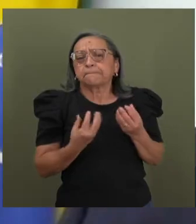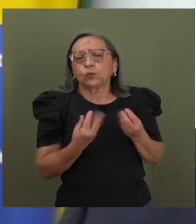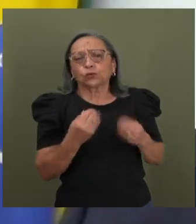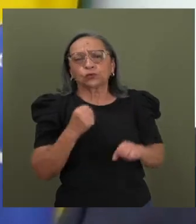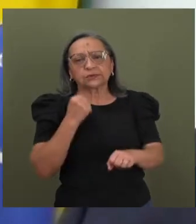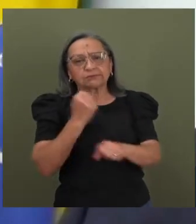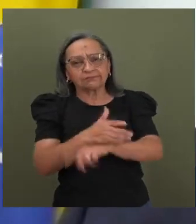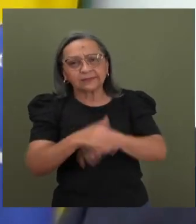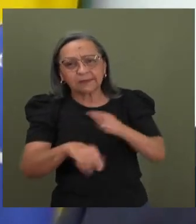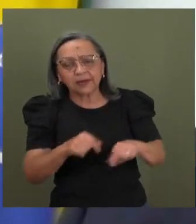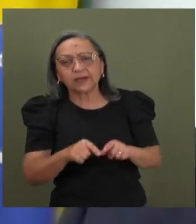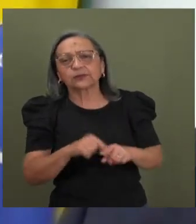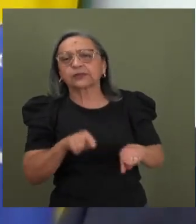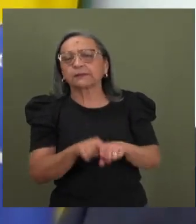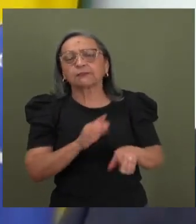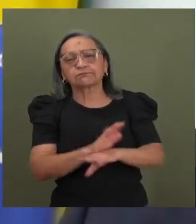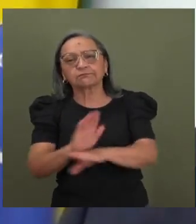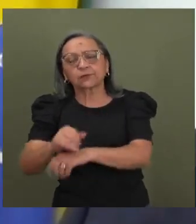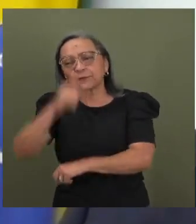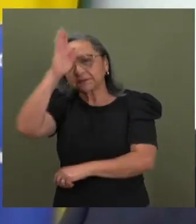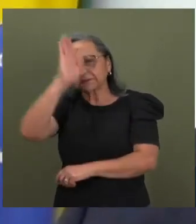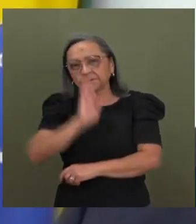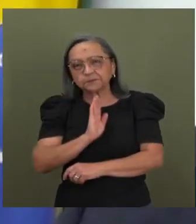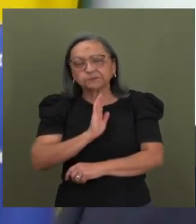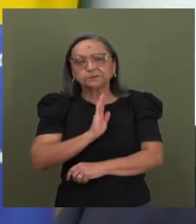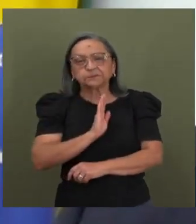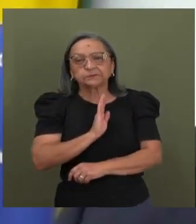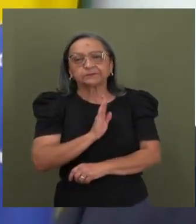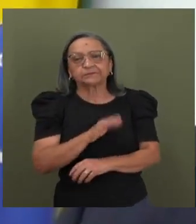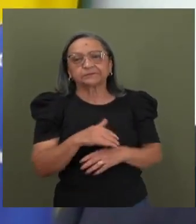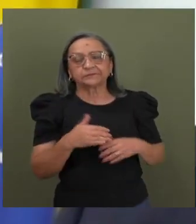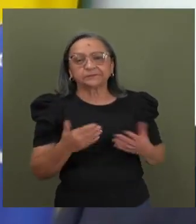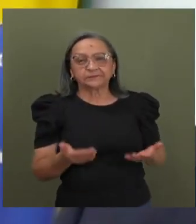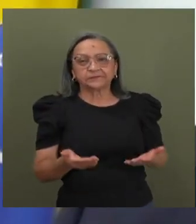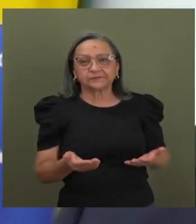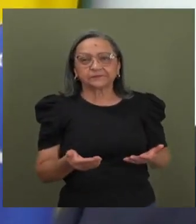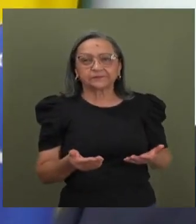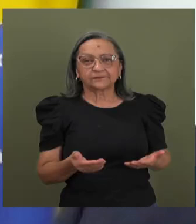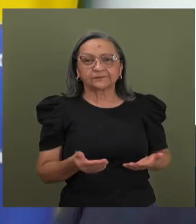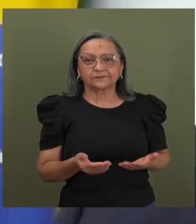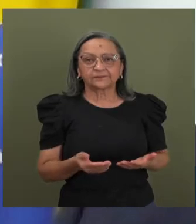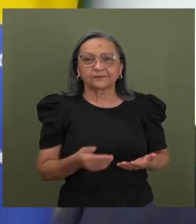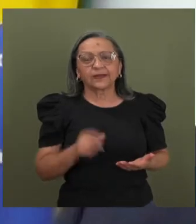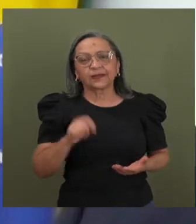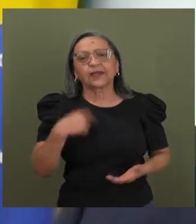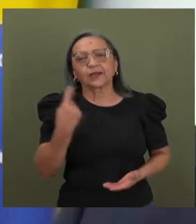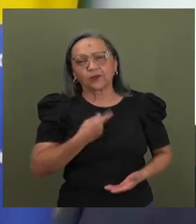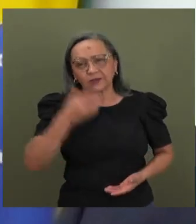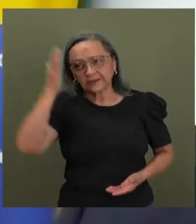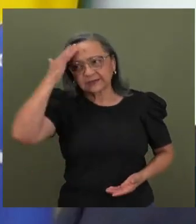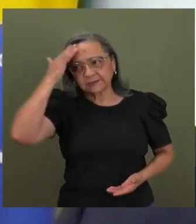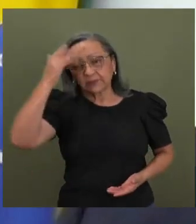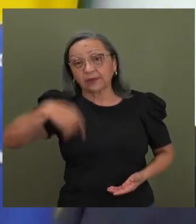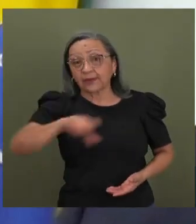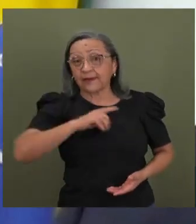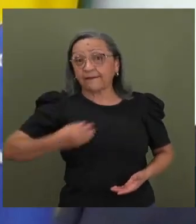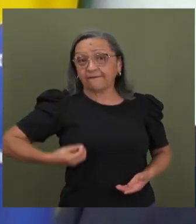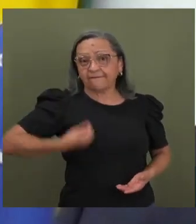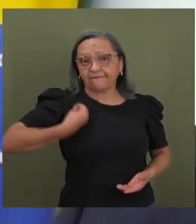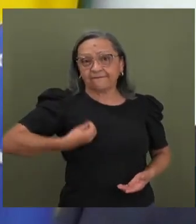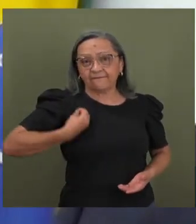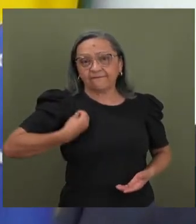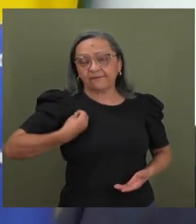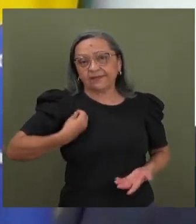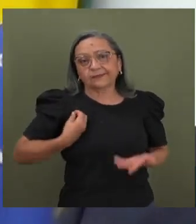milhares de empregos, contribuindo para o Brasil. Então, que a gente sabe que a vida